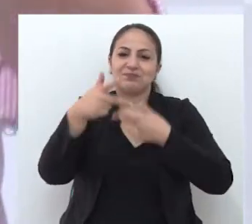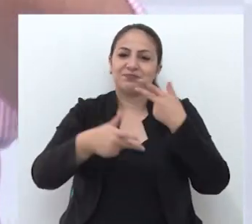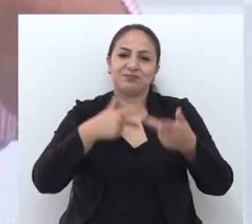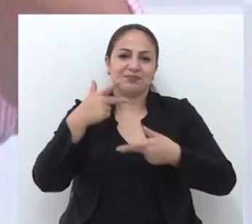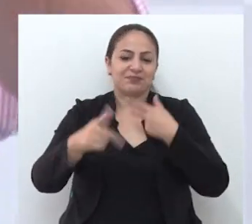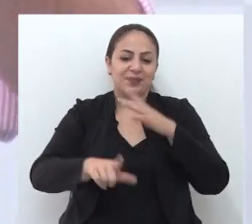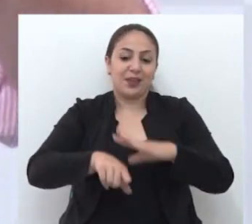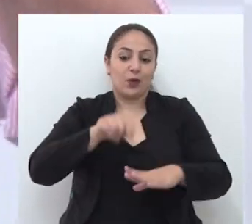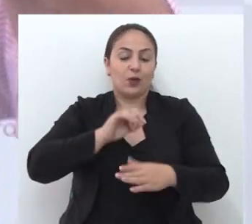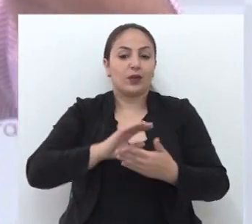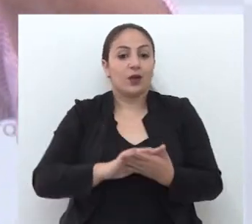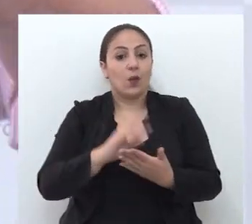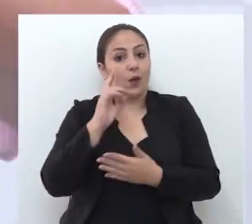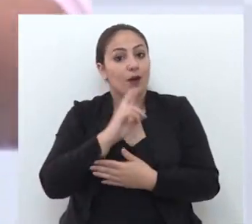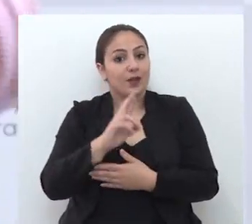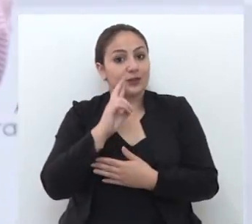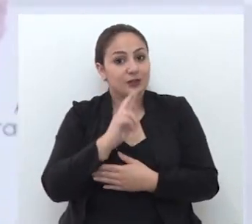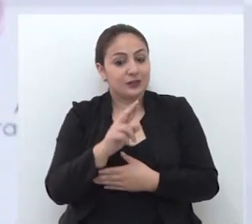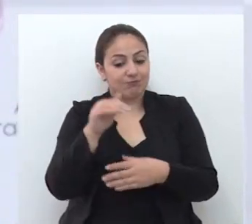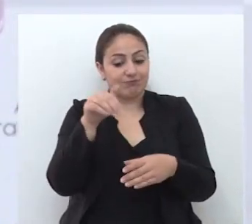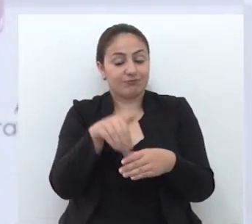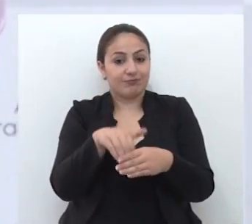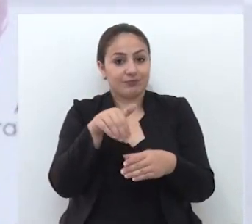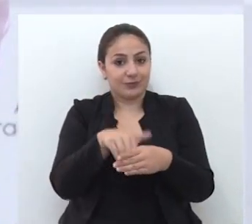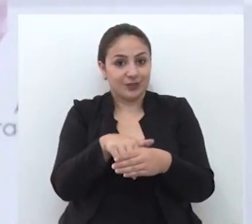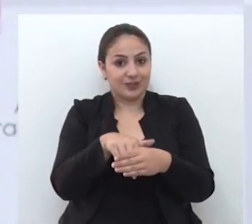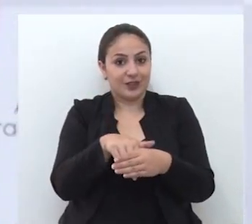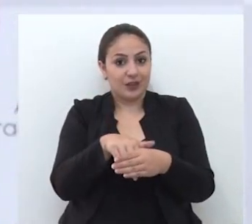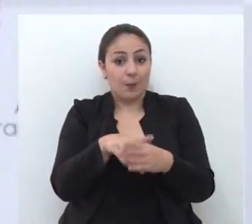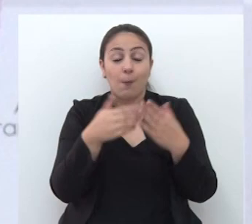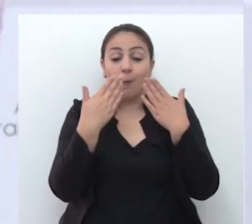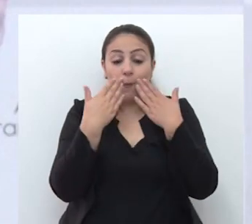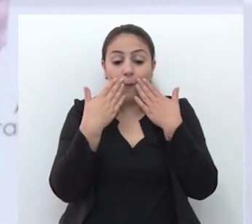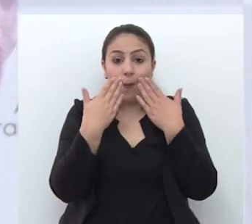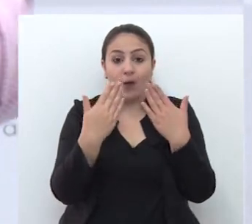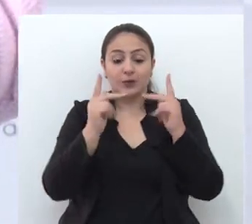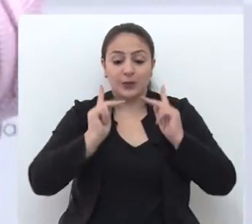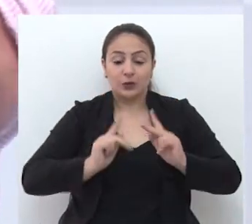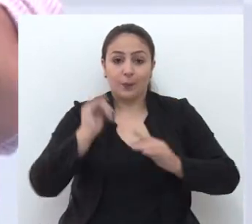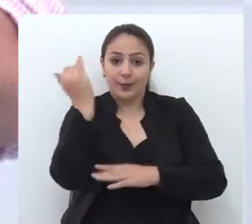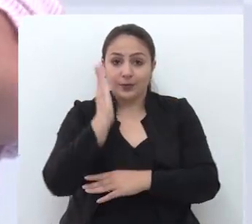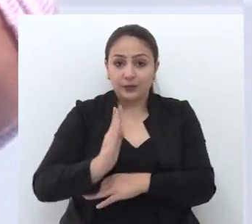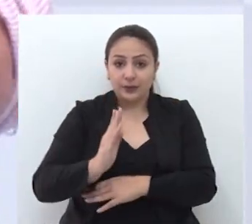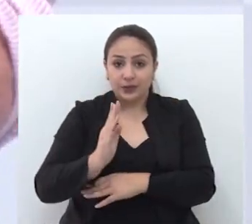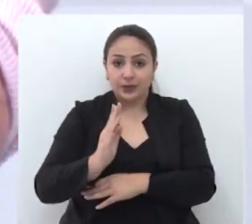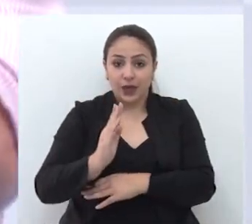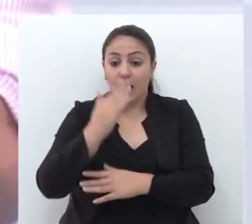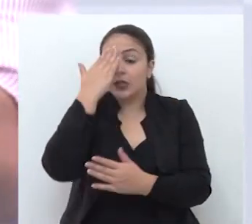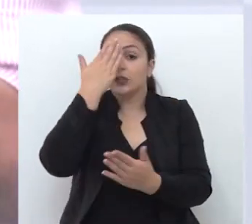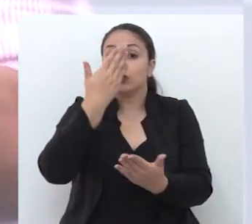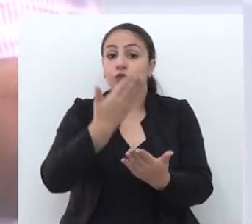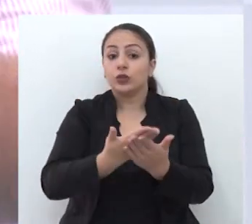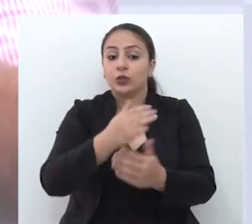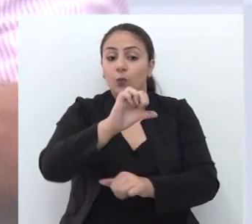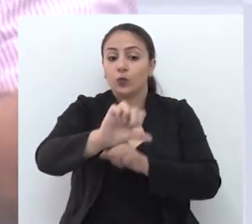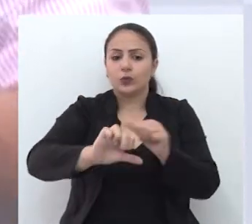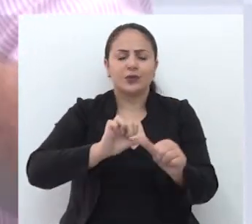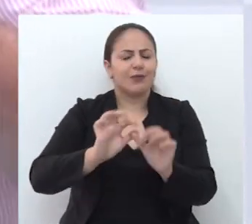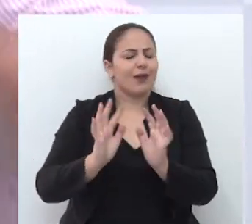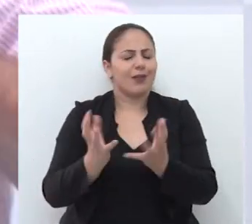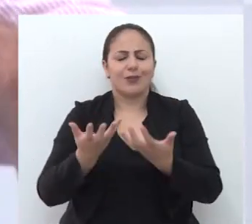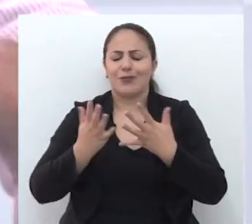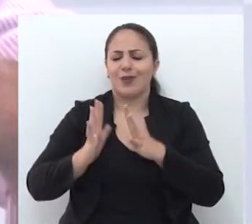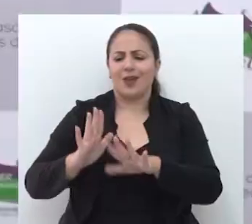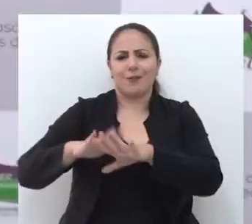com o parlamentar, o resultado das urnas mostra que os brasileiros apostam na mudança e querem acabar com